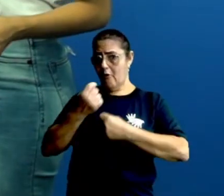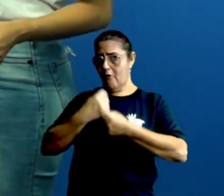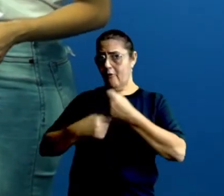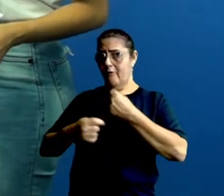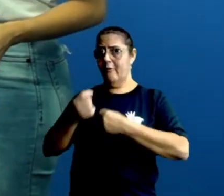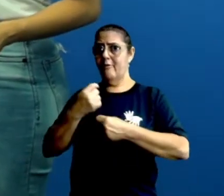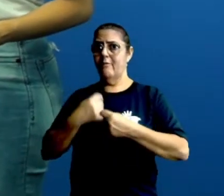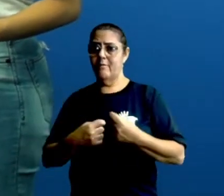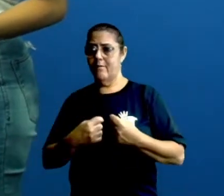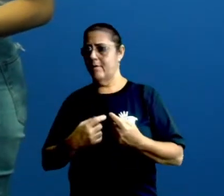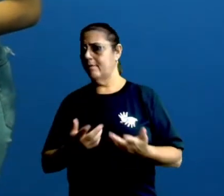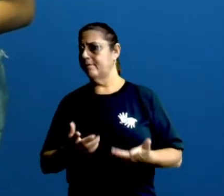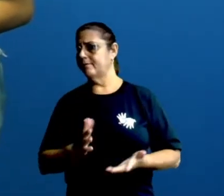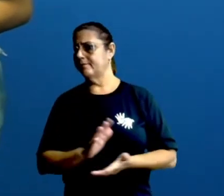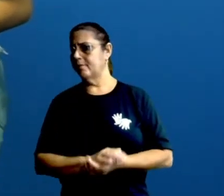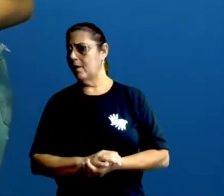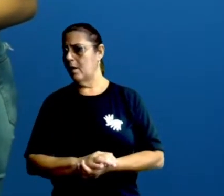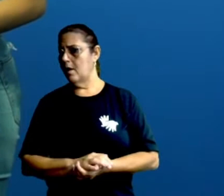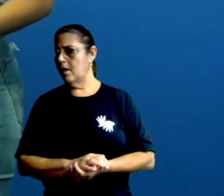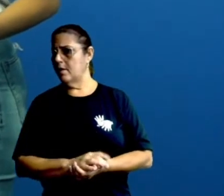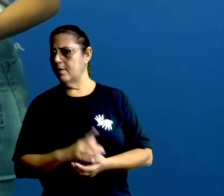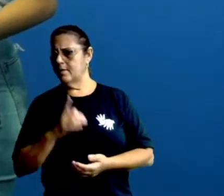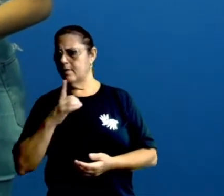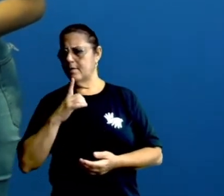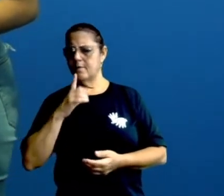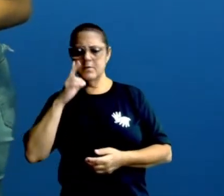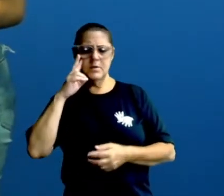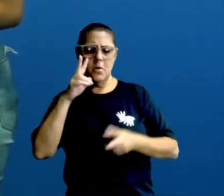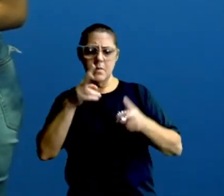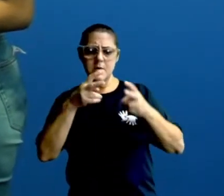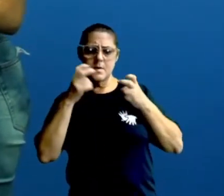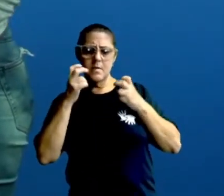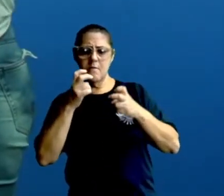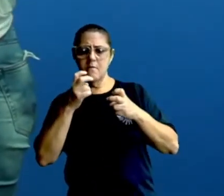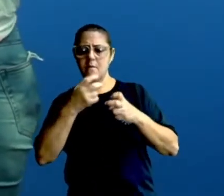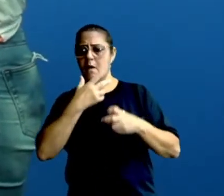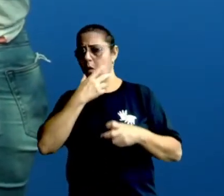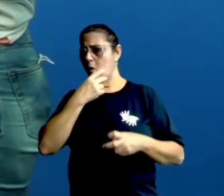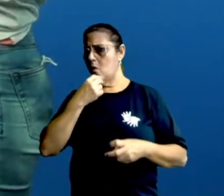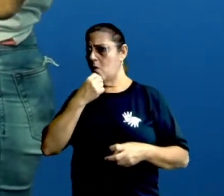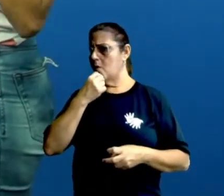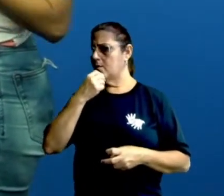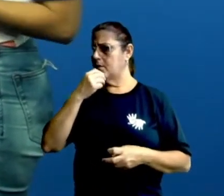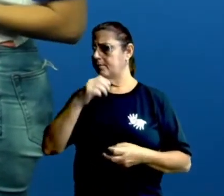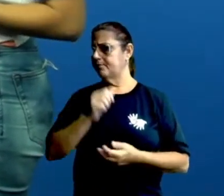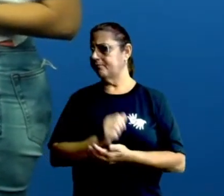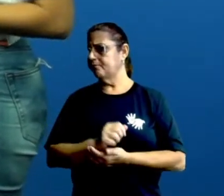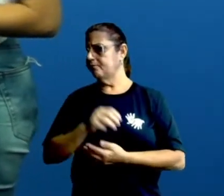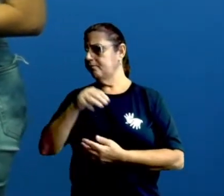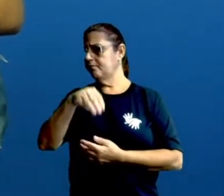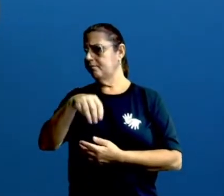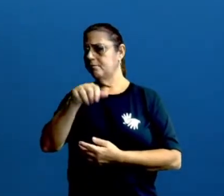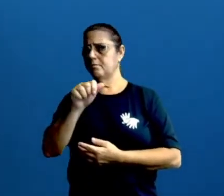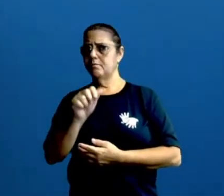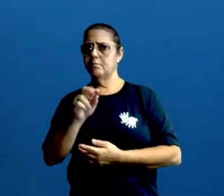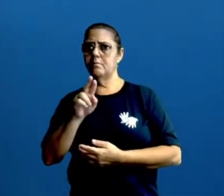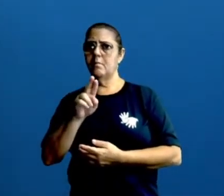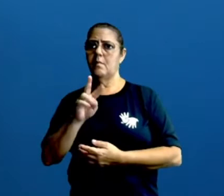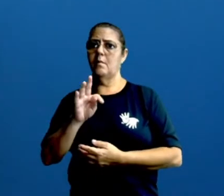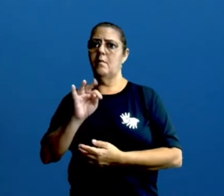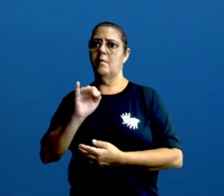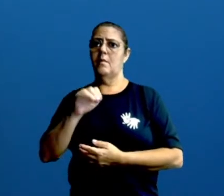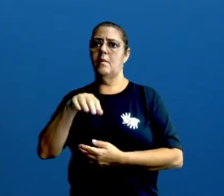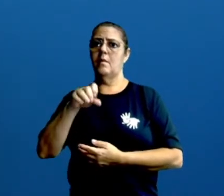Então, pessoal, aqui nessa imagem vocês podem observar Martim Afonso de Souza, que foi um